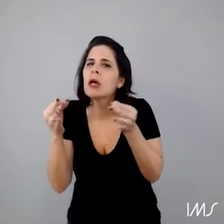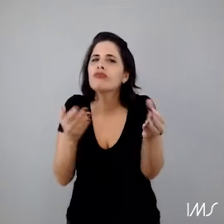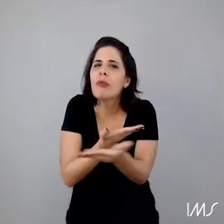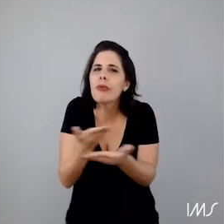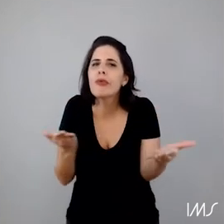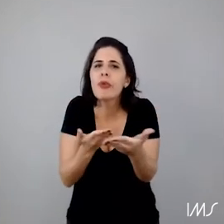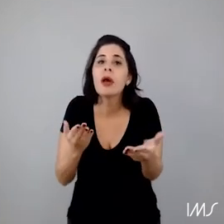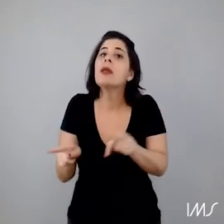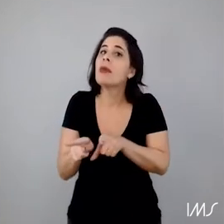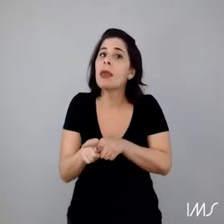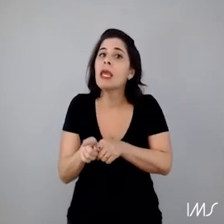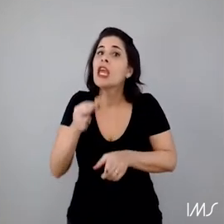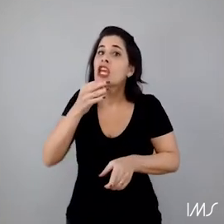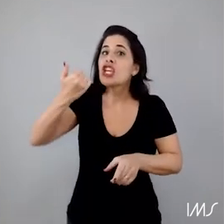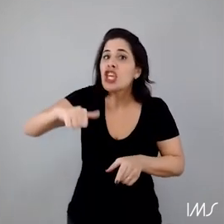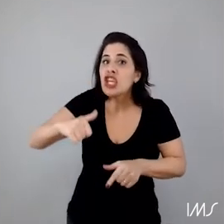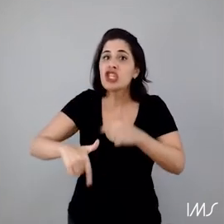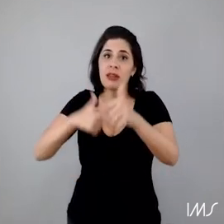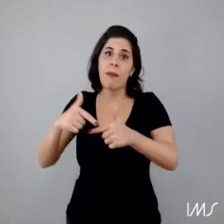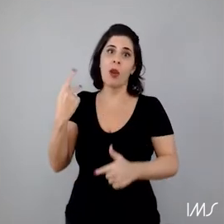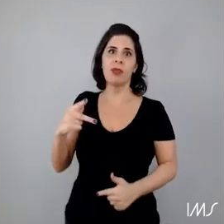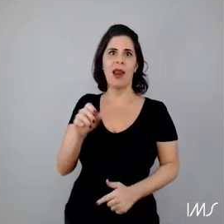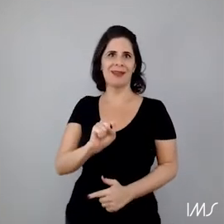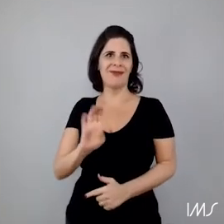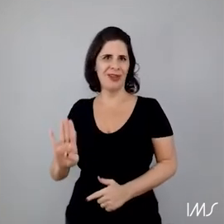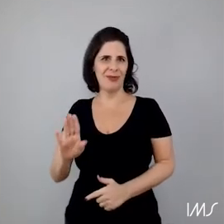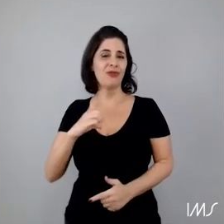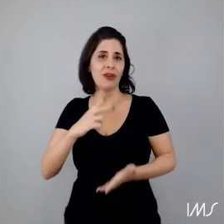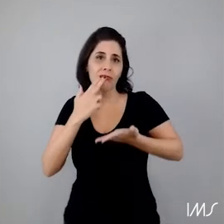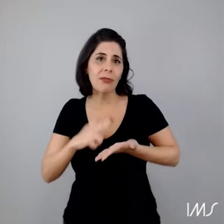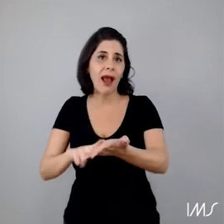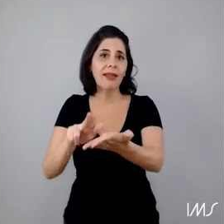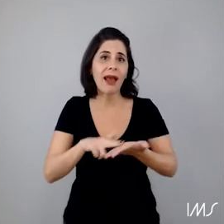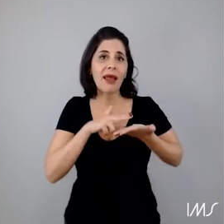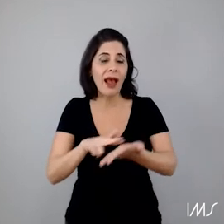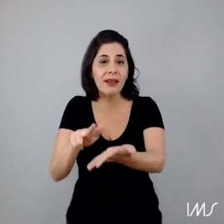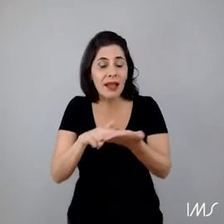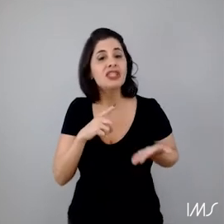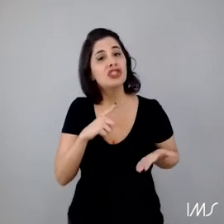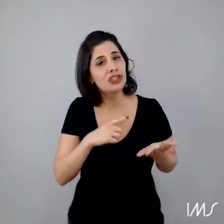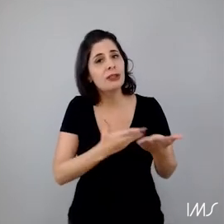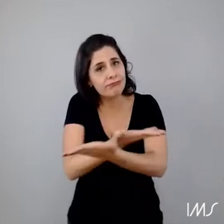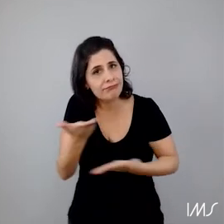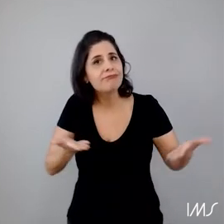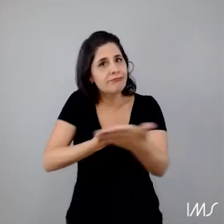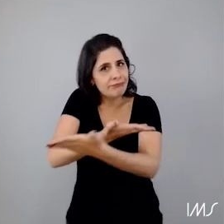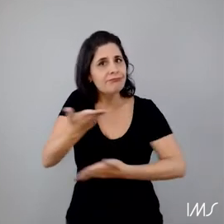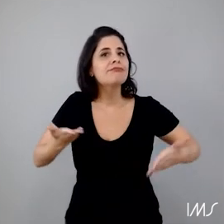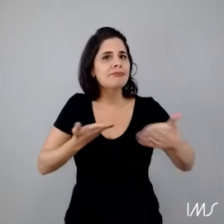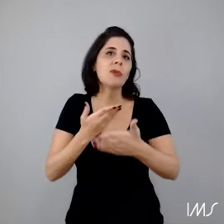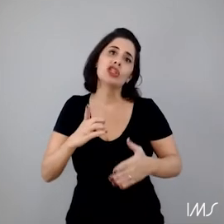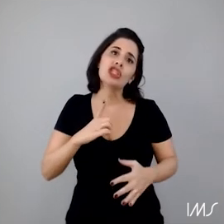reagindo tanto a comentários enviados por ela em correspondência, quanto a críticas publicadas.